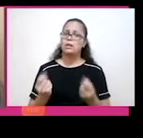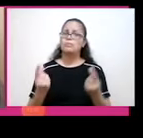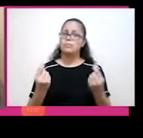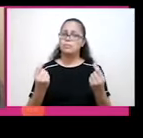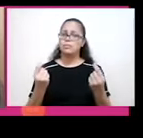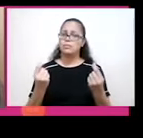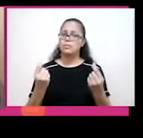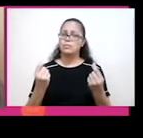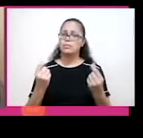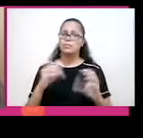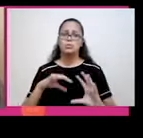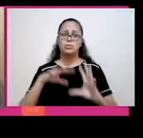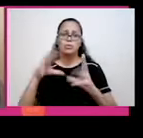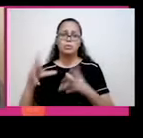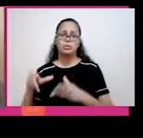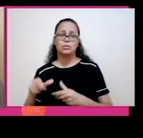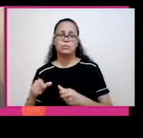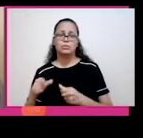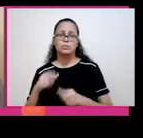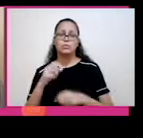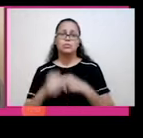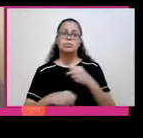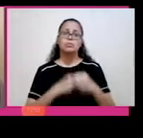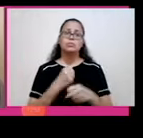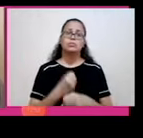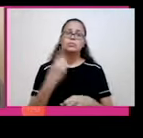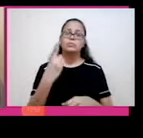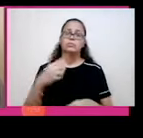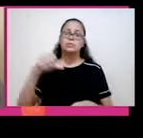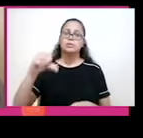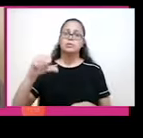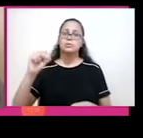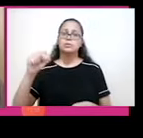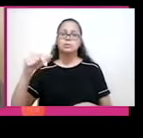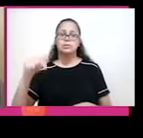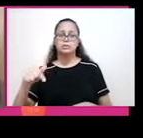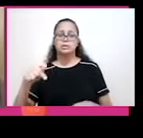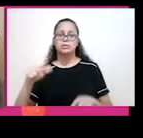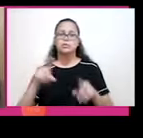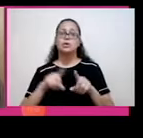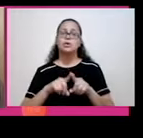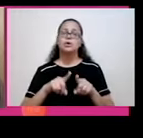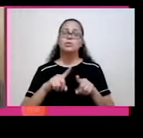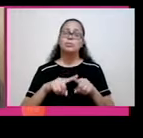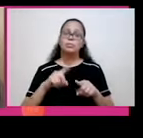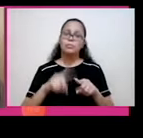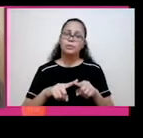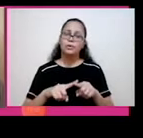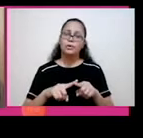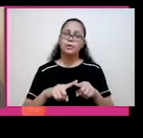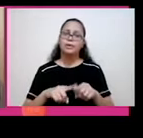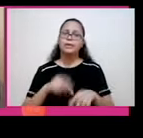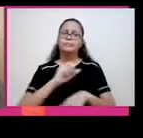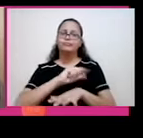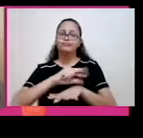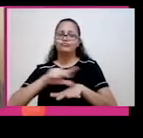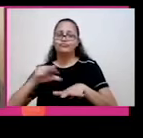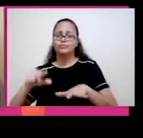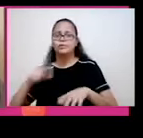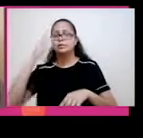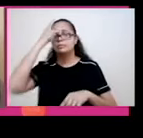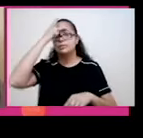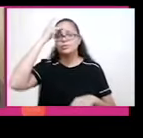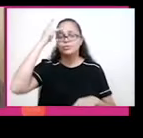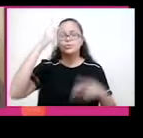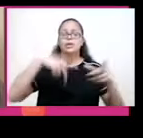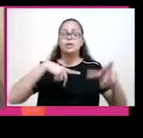essa abertura e ao capital transnacional. Por quê? Porque a China tem uma abundância de mão de obra, ou seja, tem muita mão de obra, muitas pessoas querendo trabalhar,